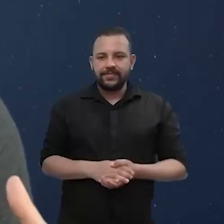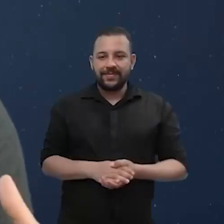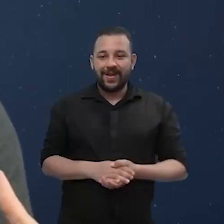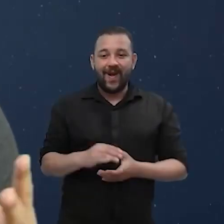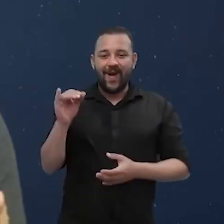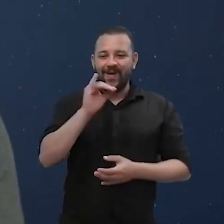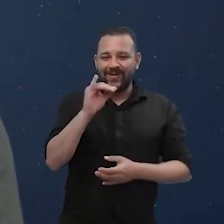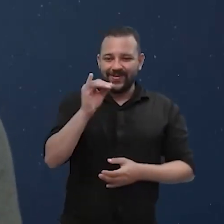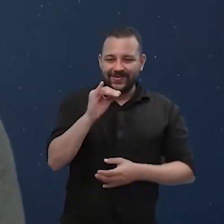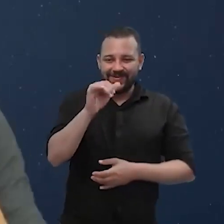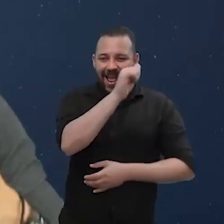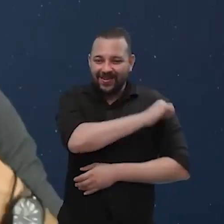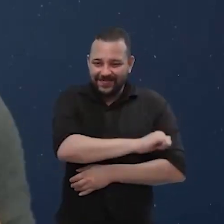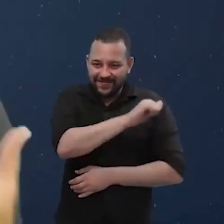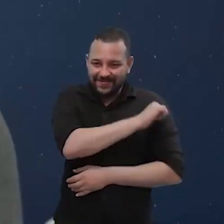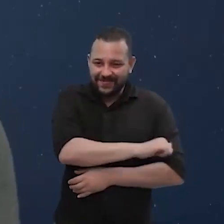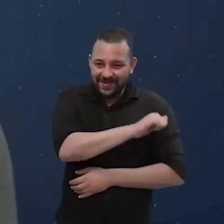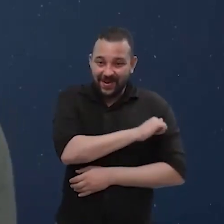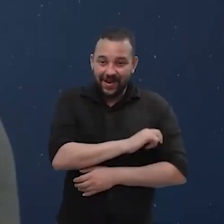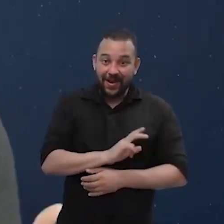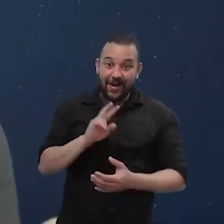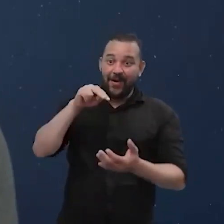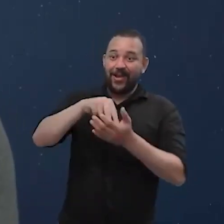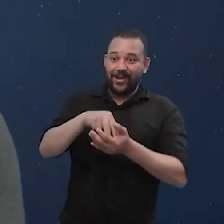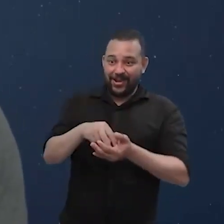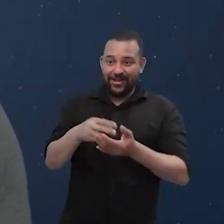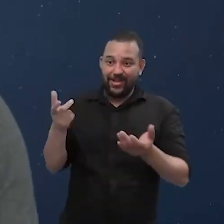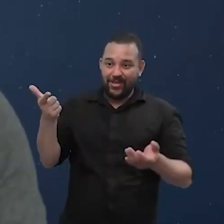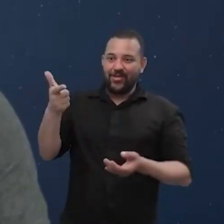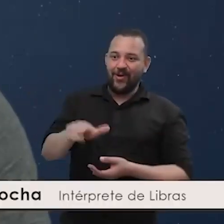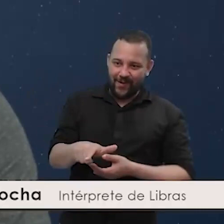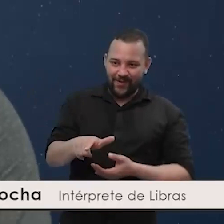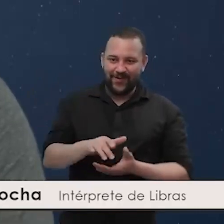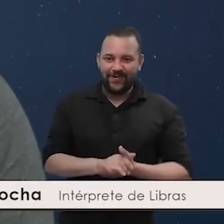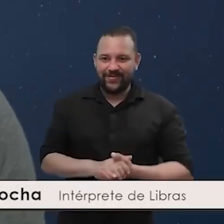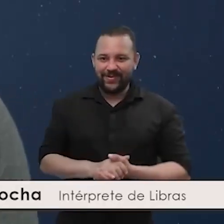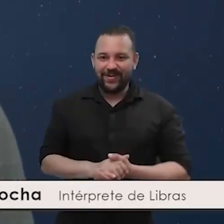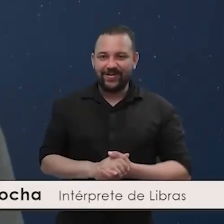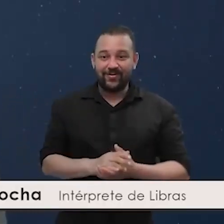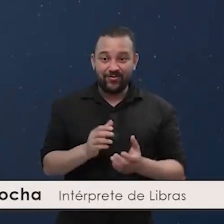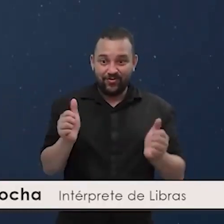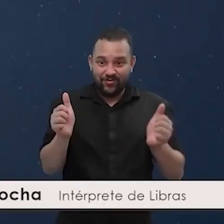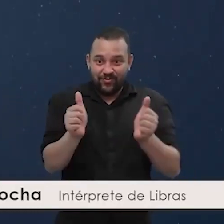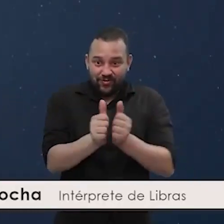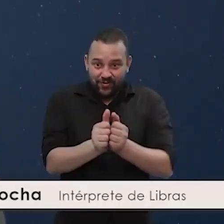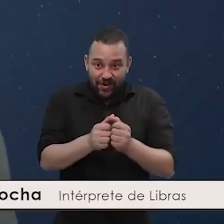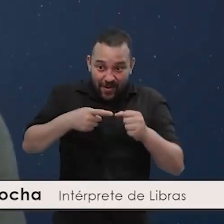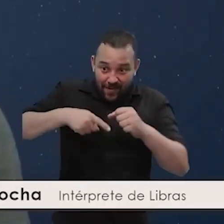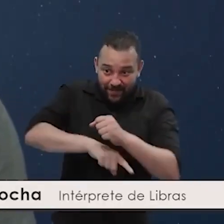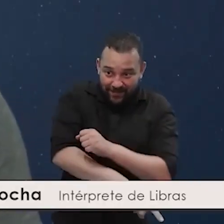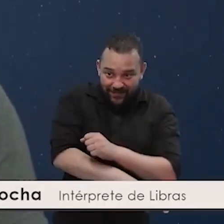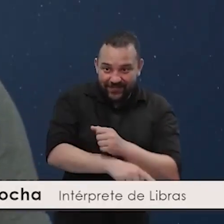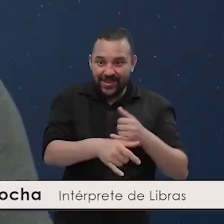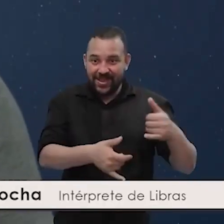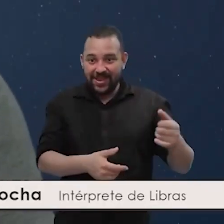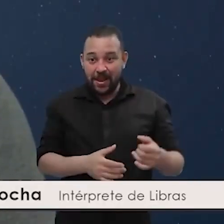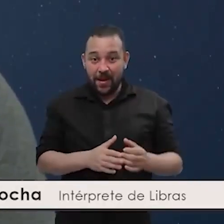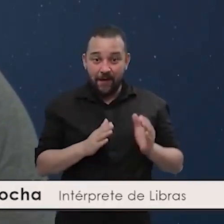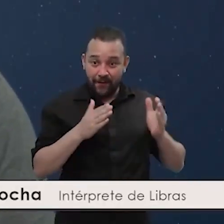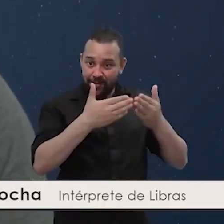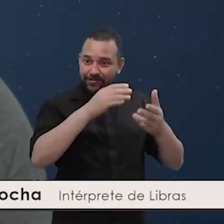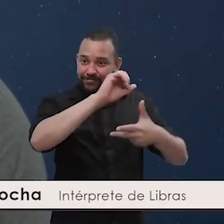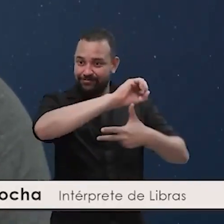Olá, olá, meus queridos alunos. Olha eu aqui novamente com você no nosso intensivo aí para